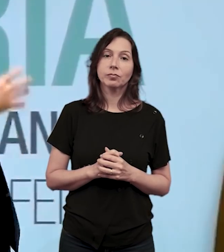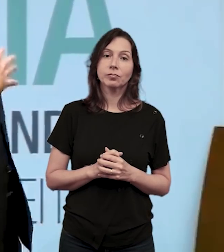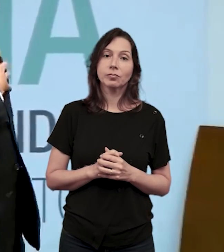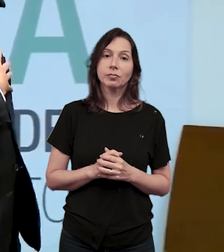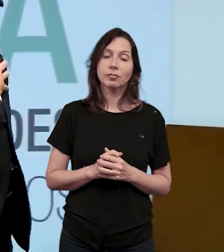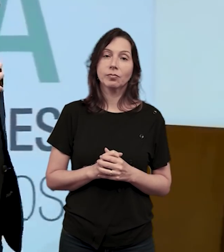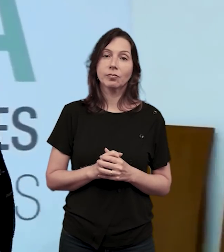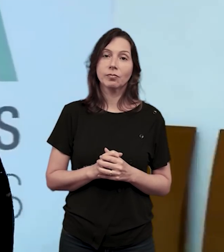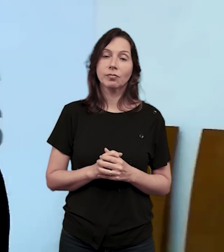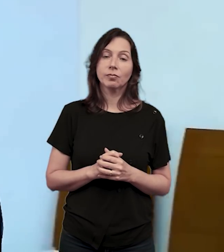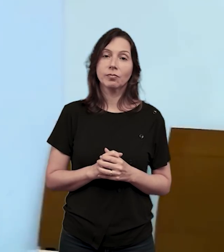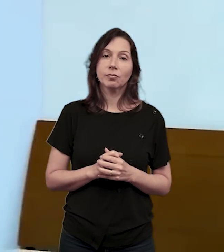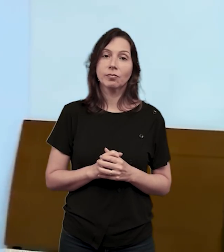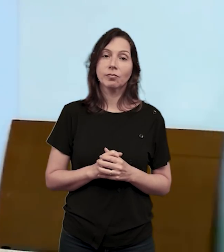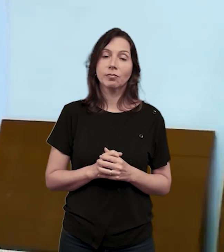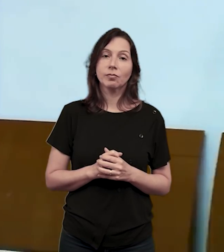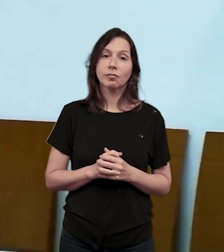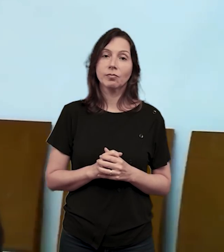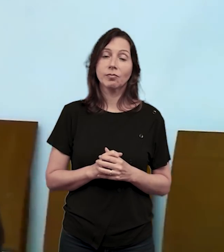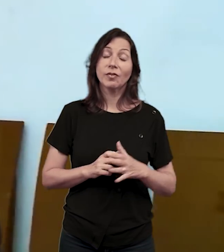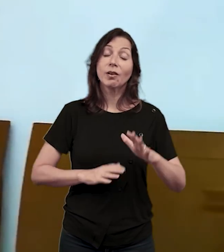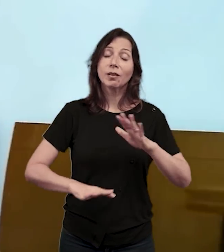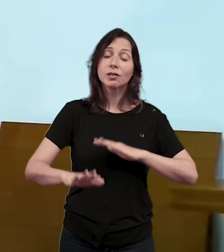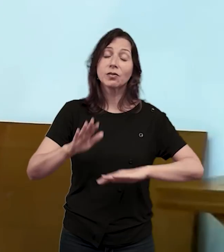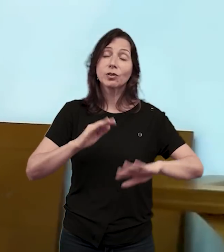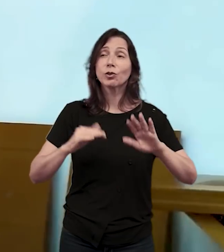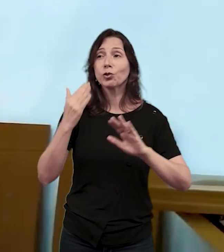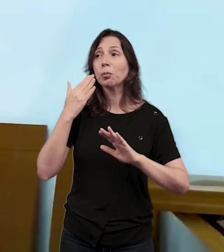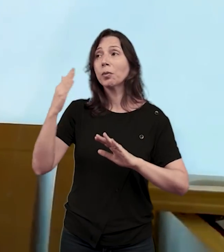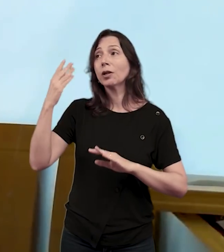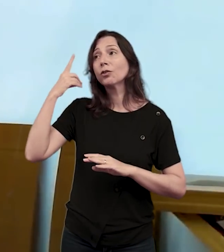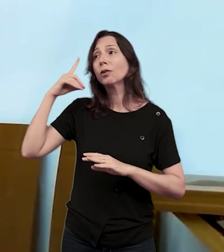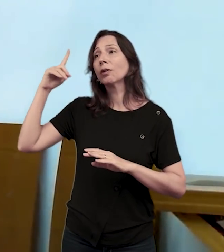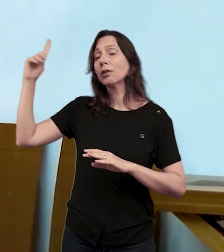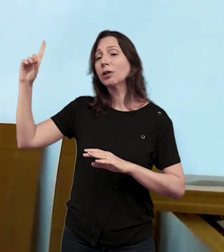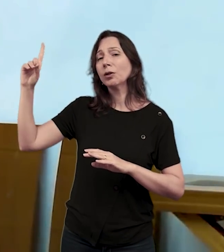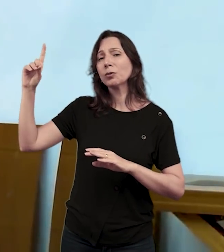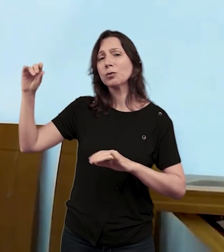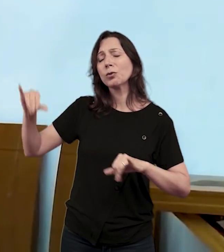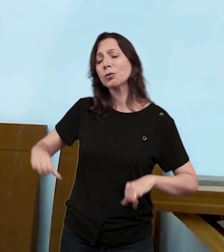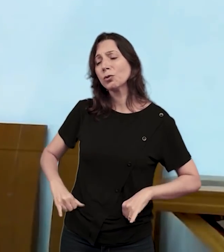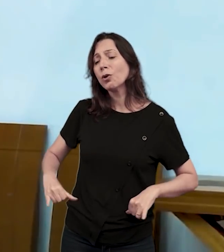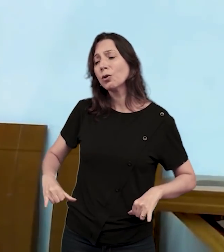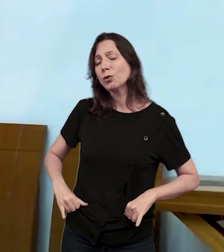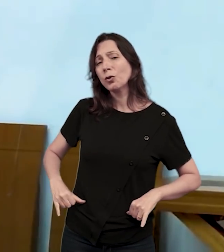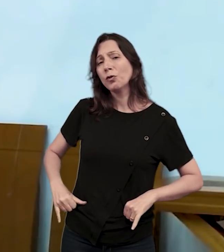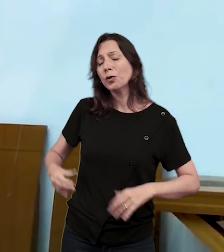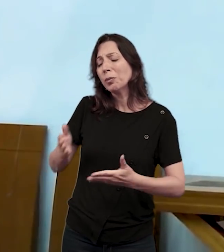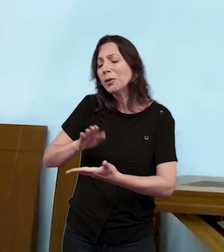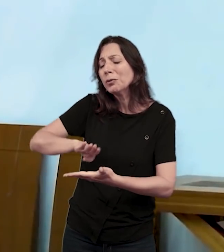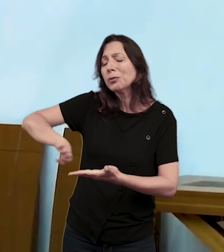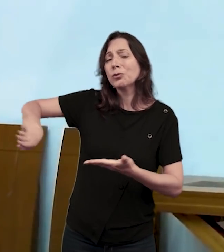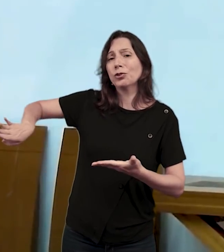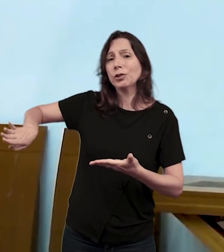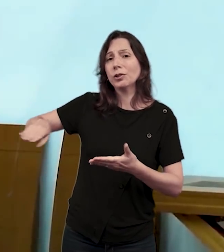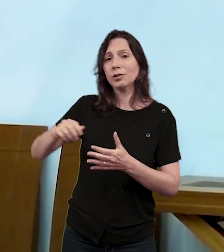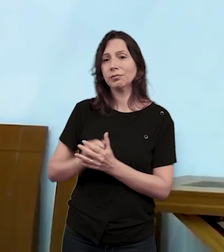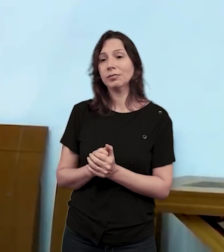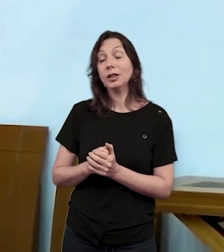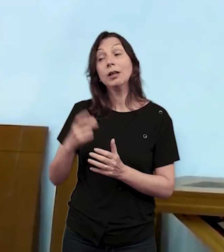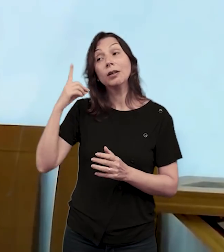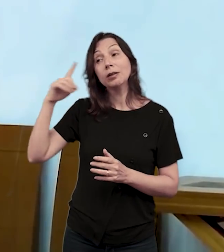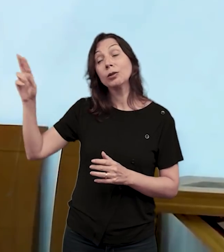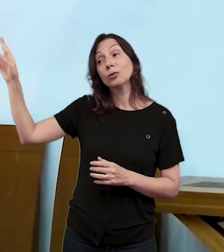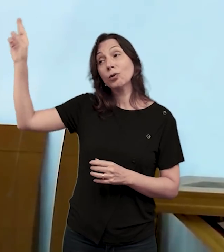Às vezes a gente vai querer tirar, Deus diz, tira o espinho, senhor, está doendo. Aí Deus diz, não, meu filho, não vou tirar o espinho, eu vou lhe dar